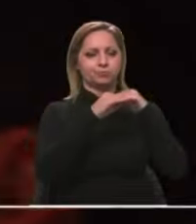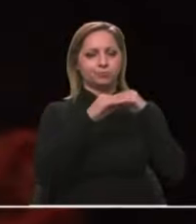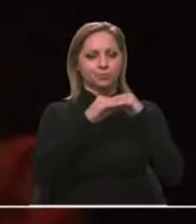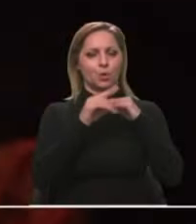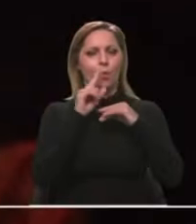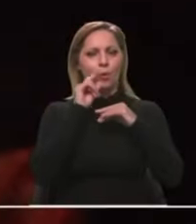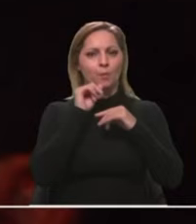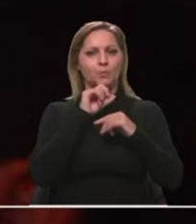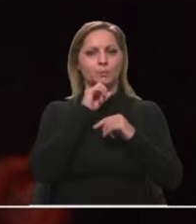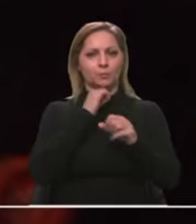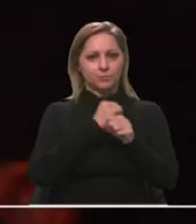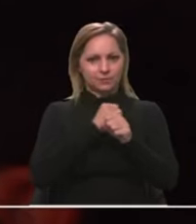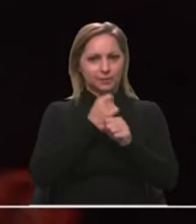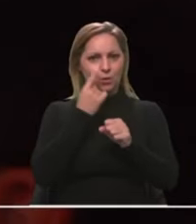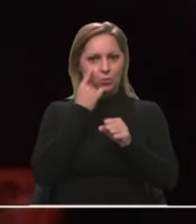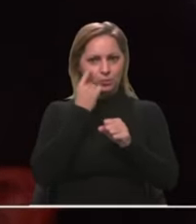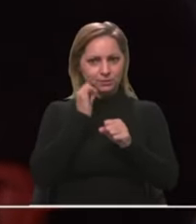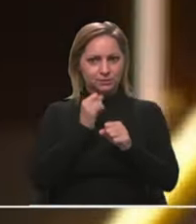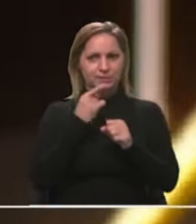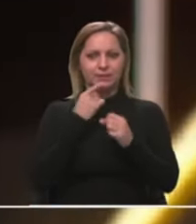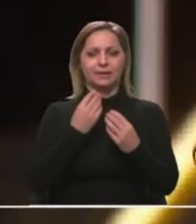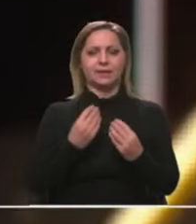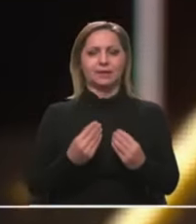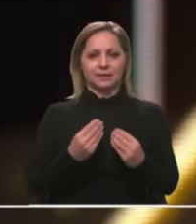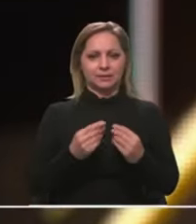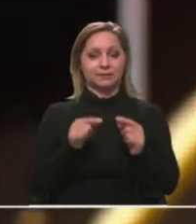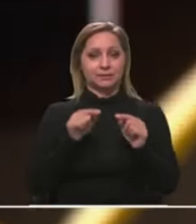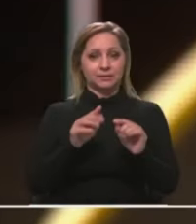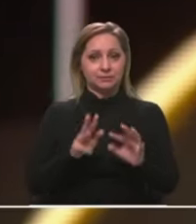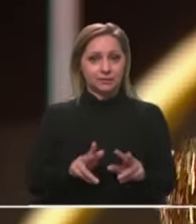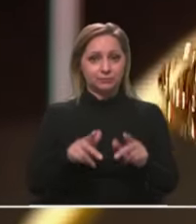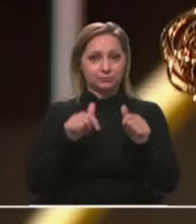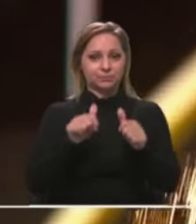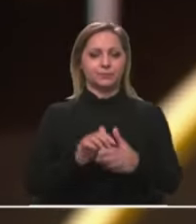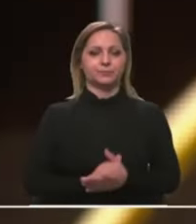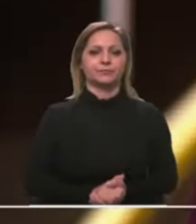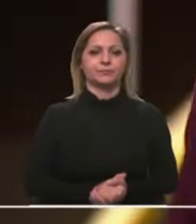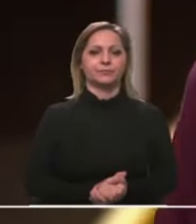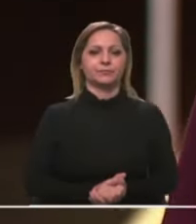ser reconhecida pelo seu trabalho. Isto é incrível, é a evolução.